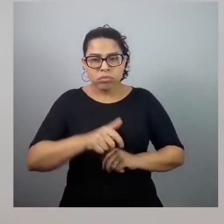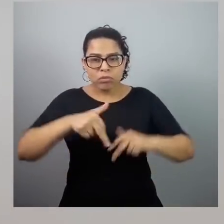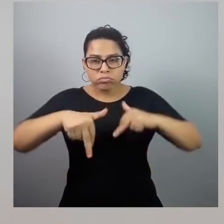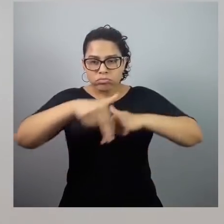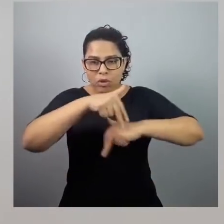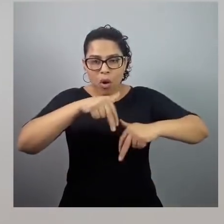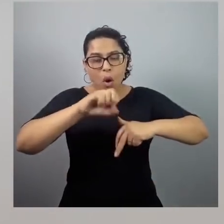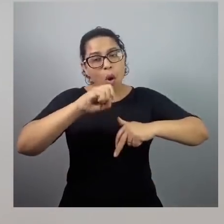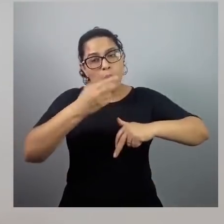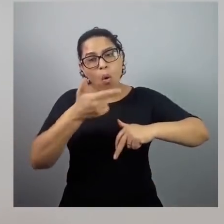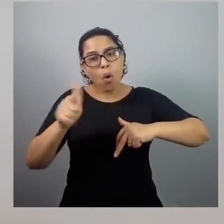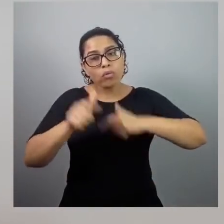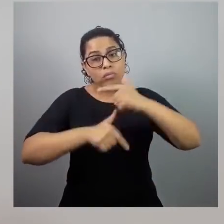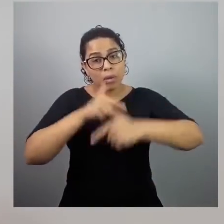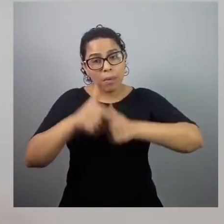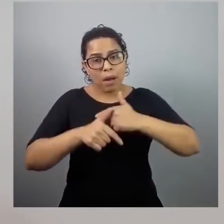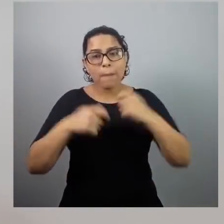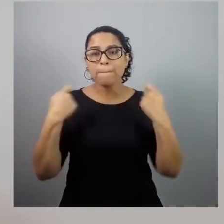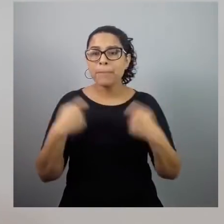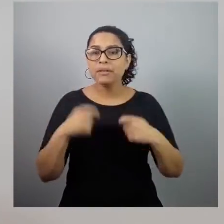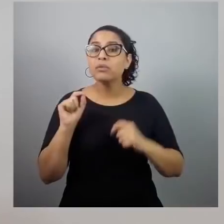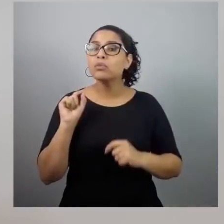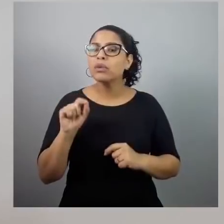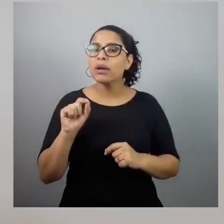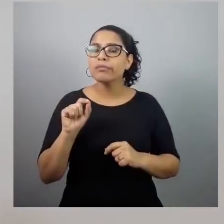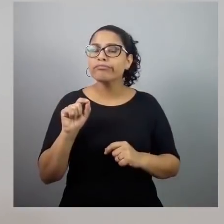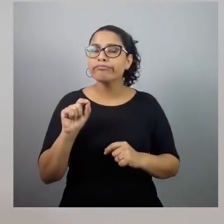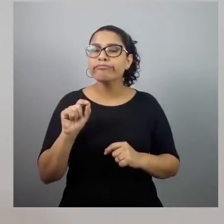outras funções, elas precisam lidar com